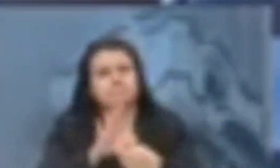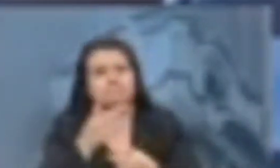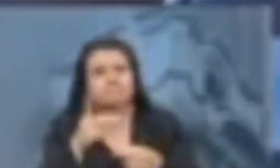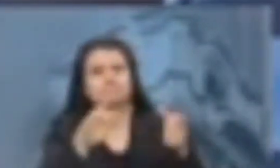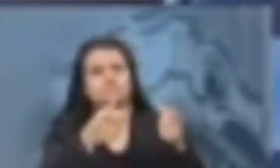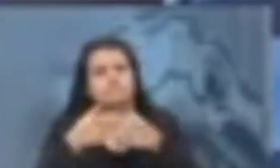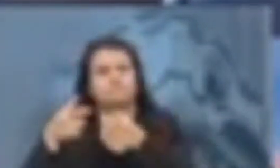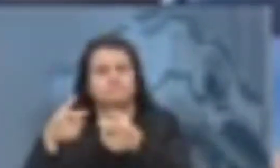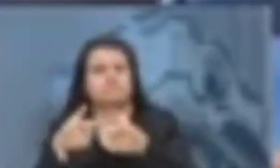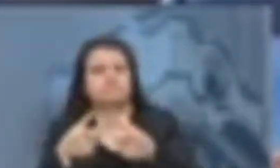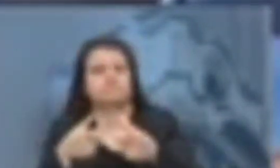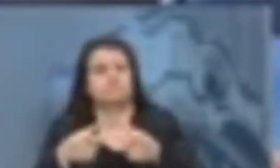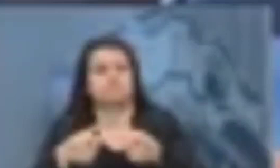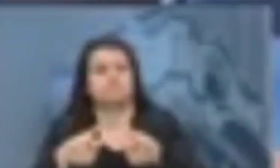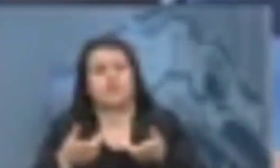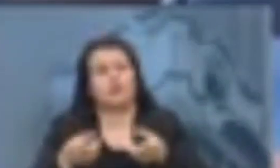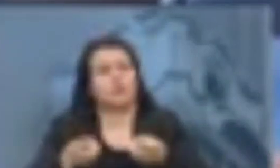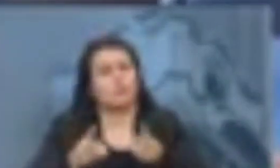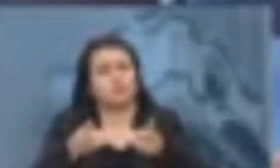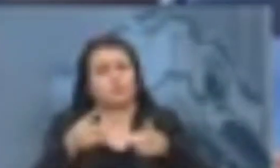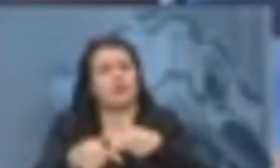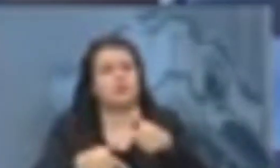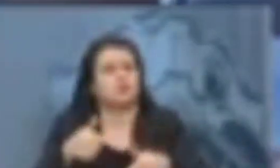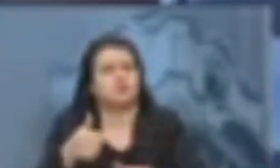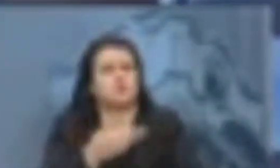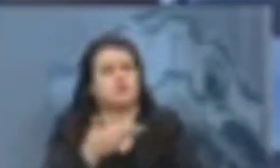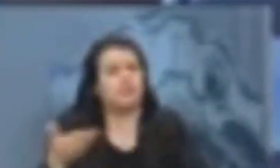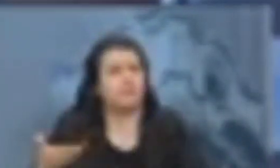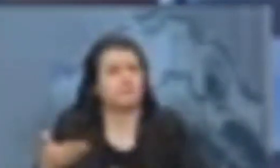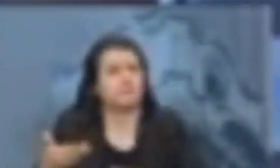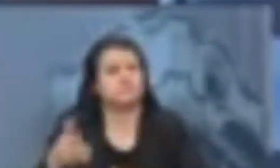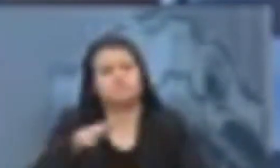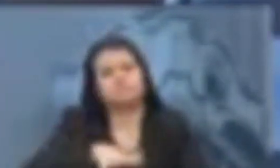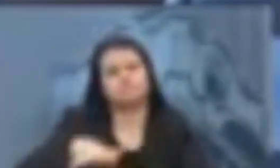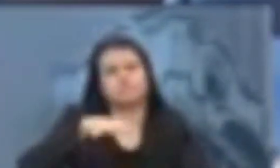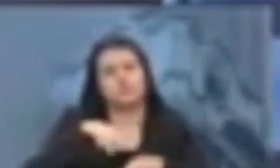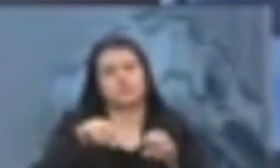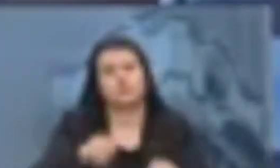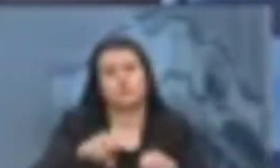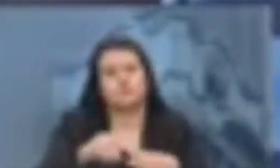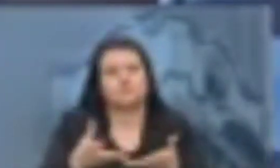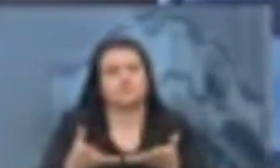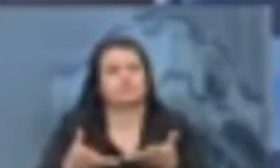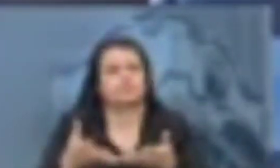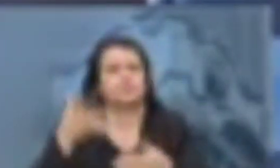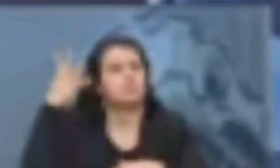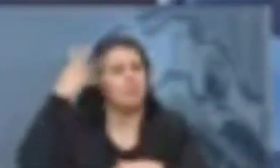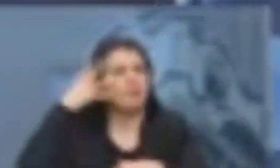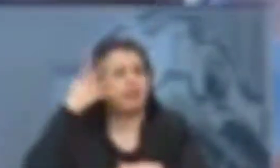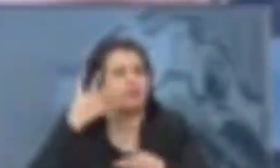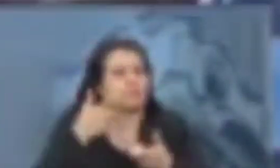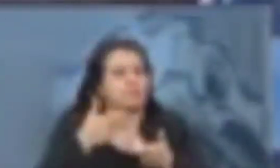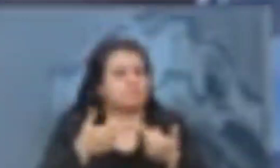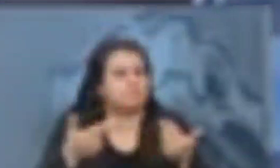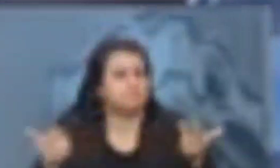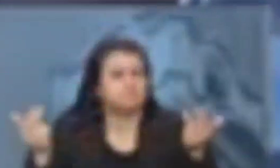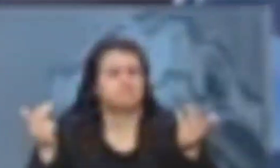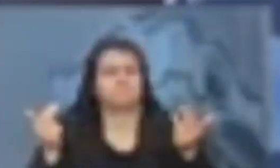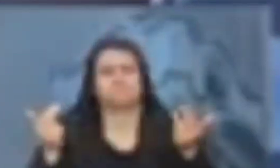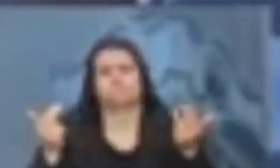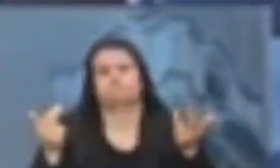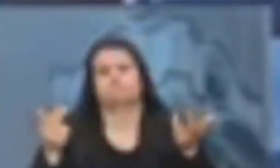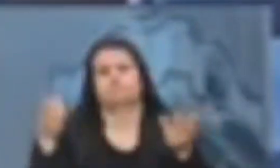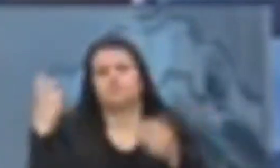atividades, inclusive educacionais também, com palestras, enfim, né, espaços